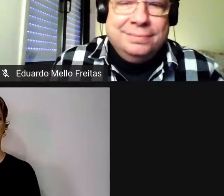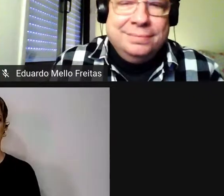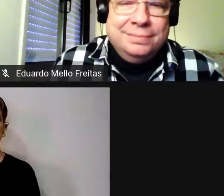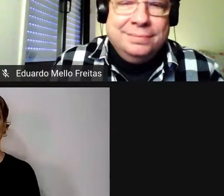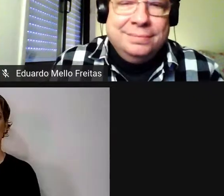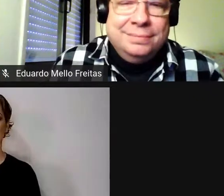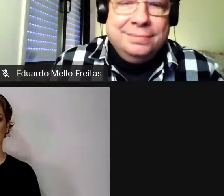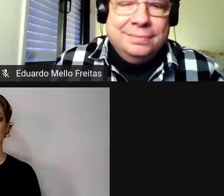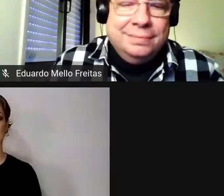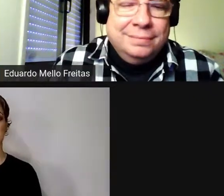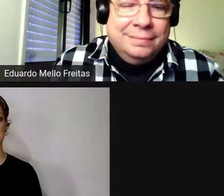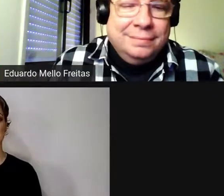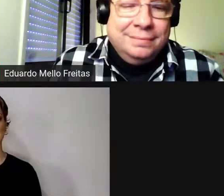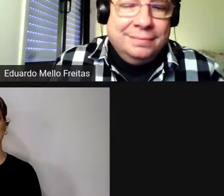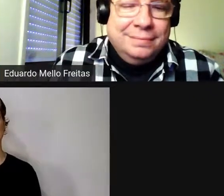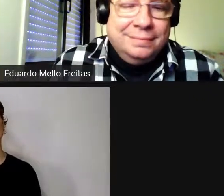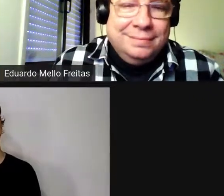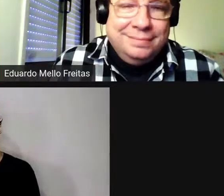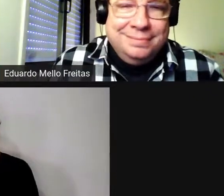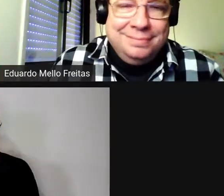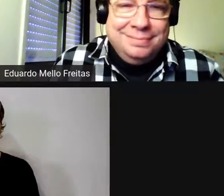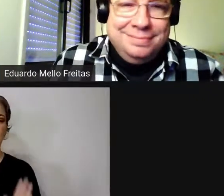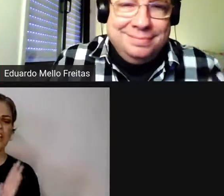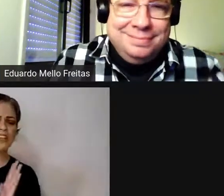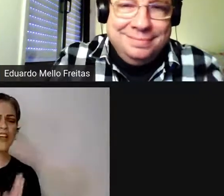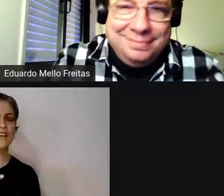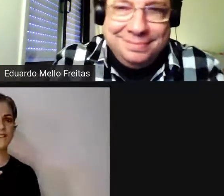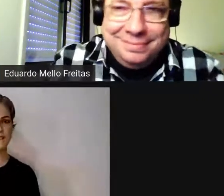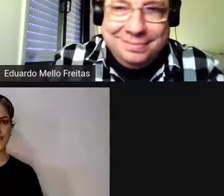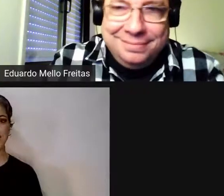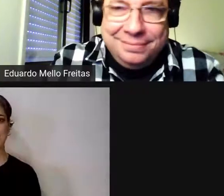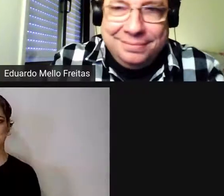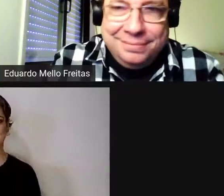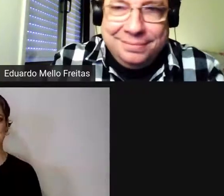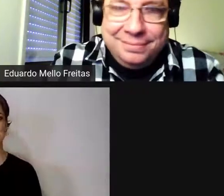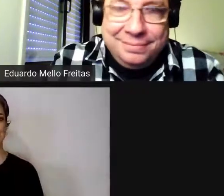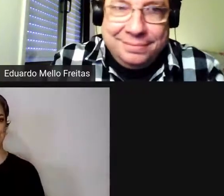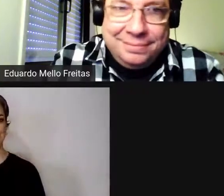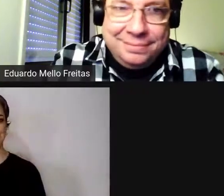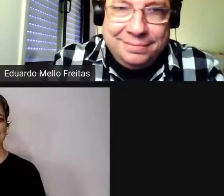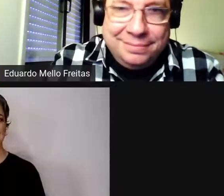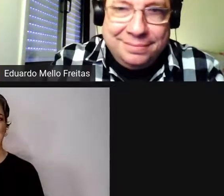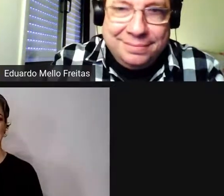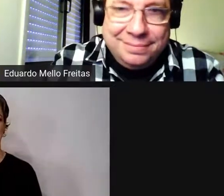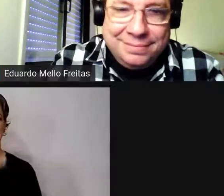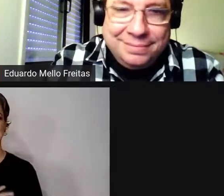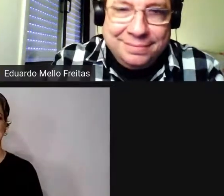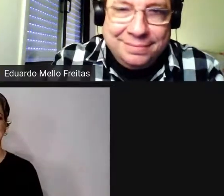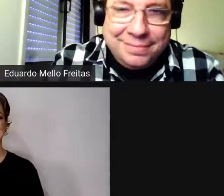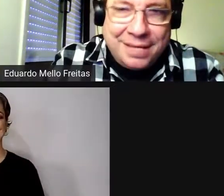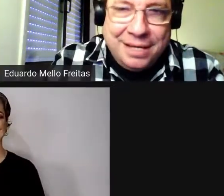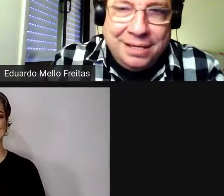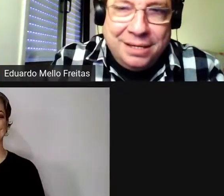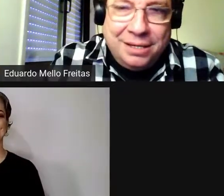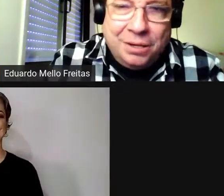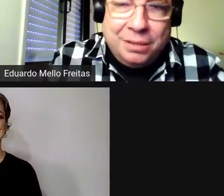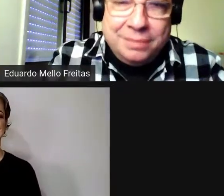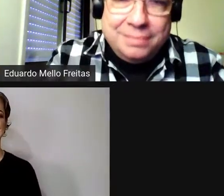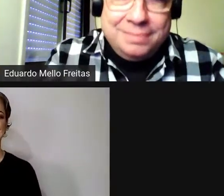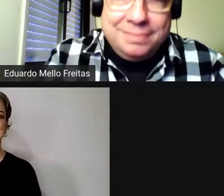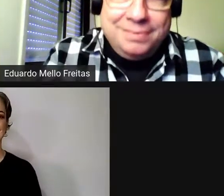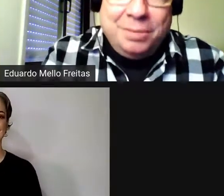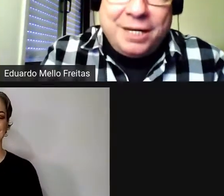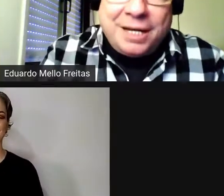a 20 minutos para contar a sua história. Depois, o Fernando e no final todos nós conversamos juntos. É